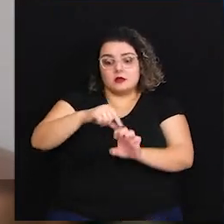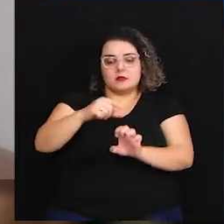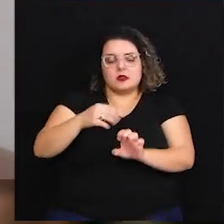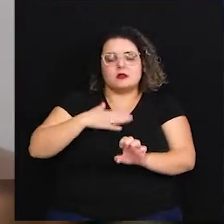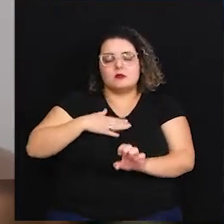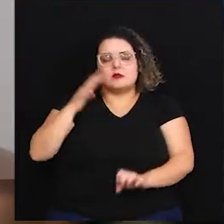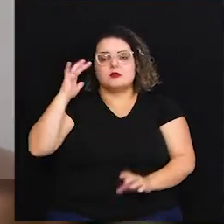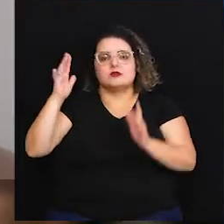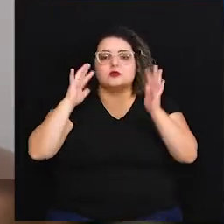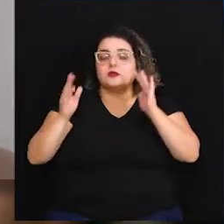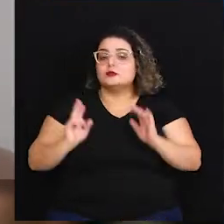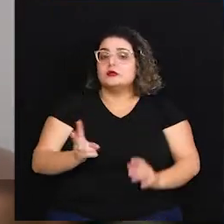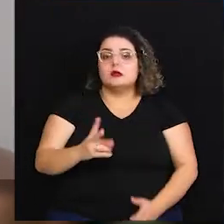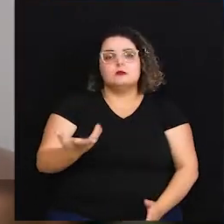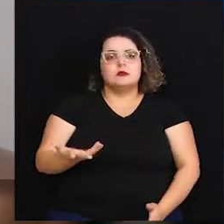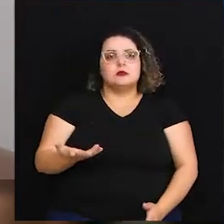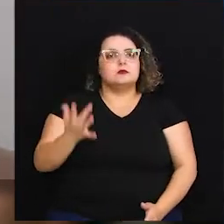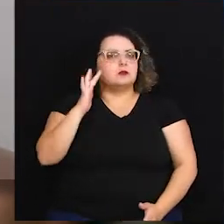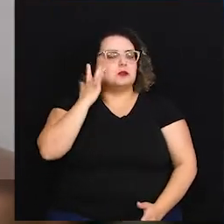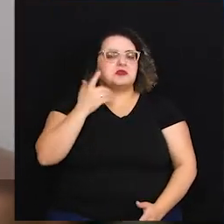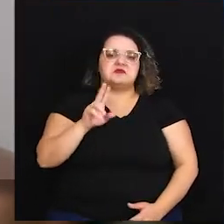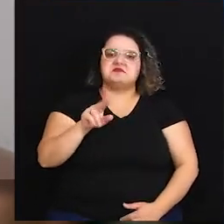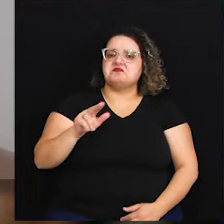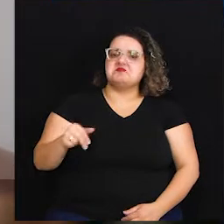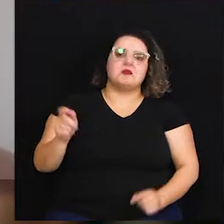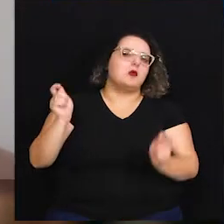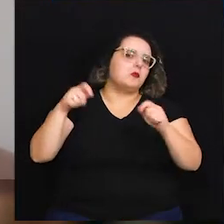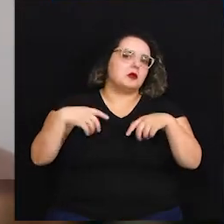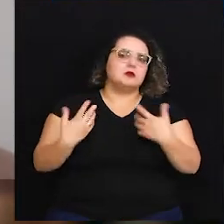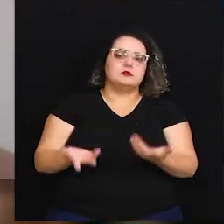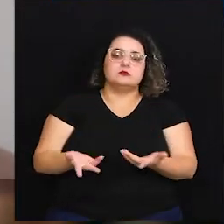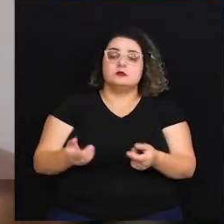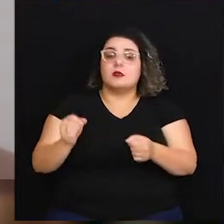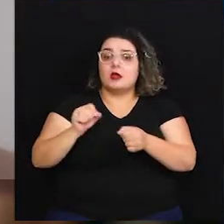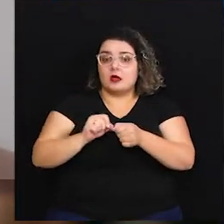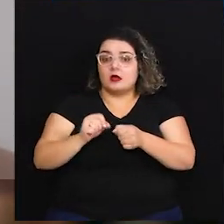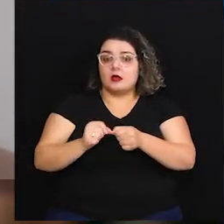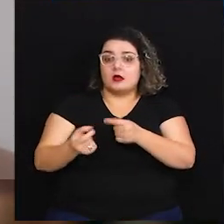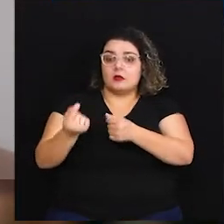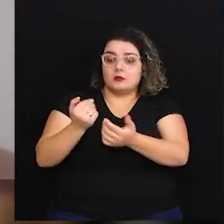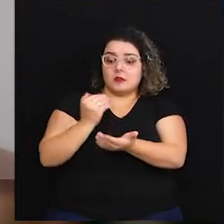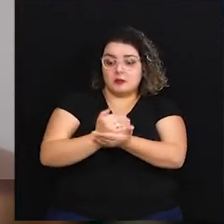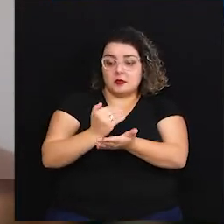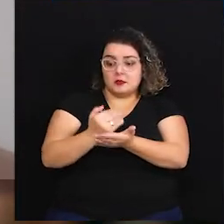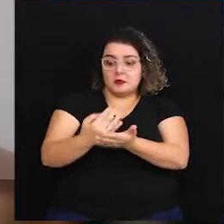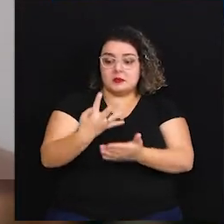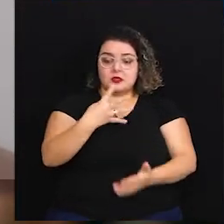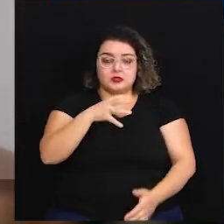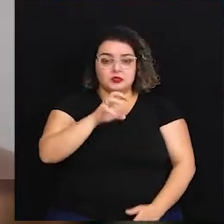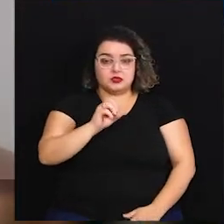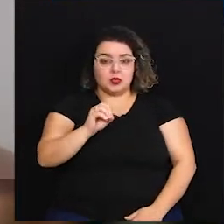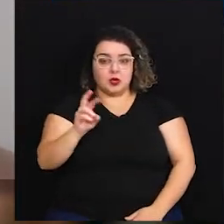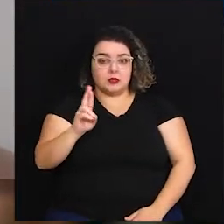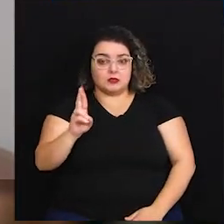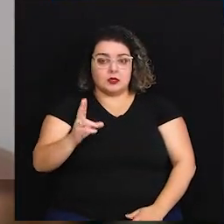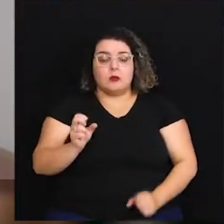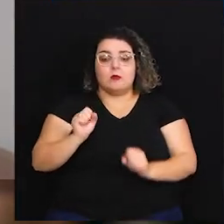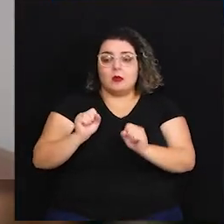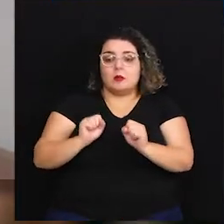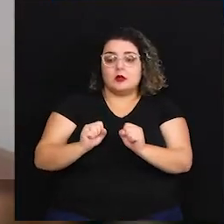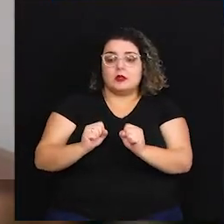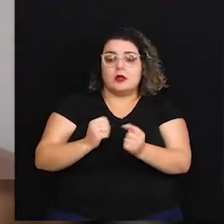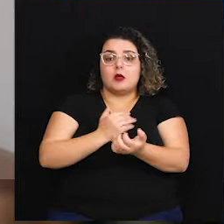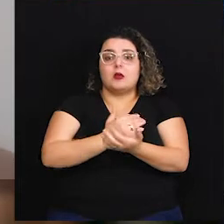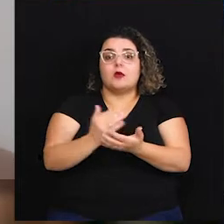que seria possível. Então, foi aí que eu fiz um empréstimo de R$ 400 para poder